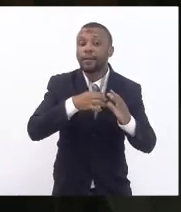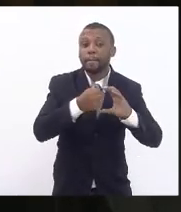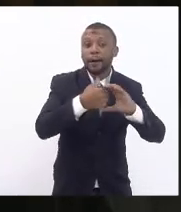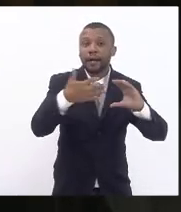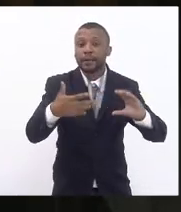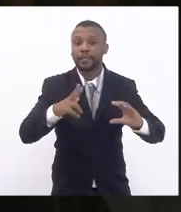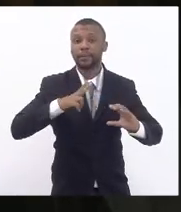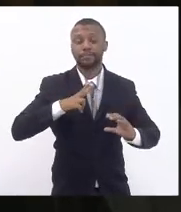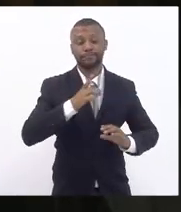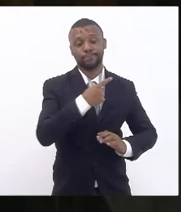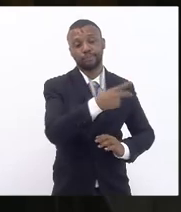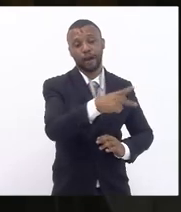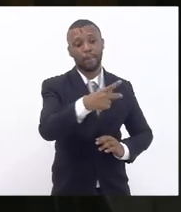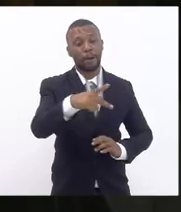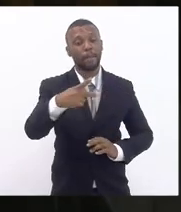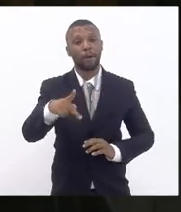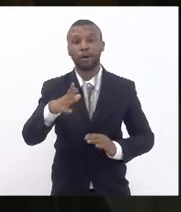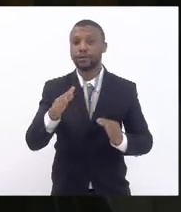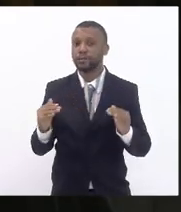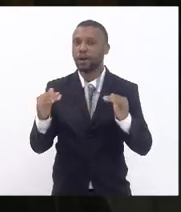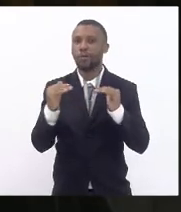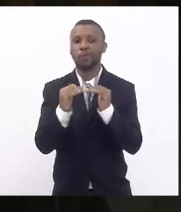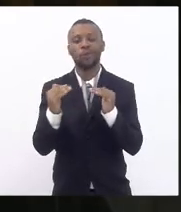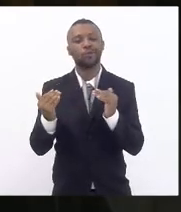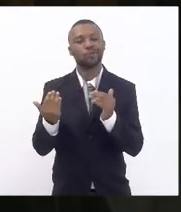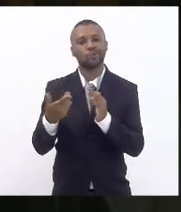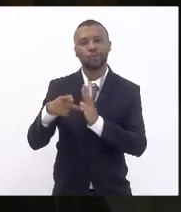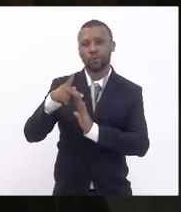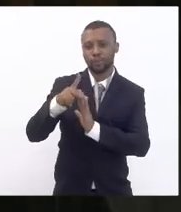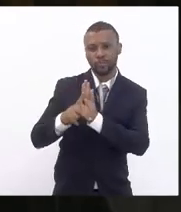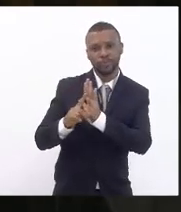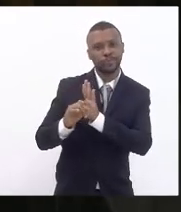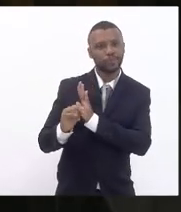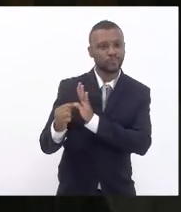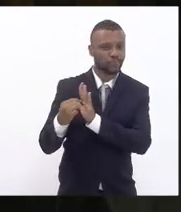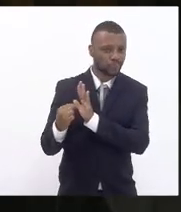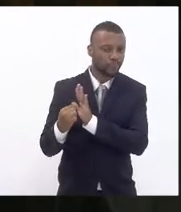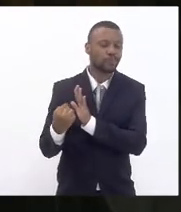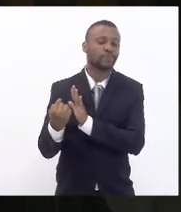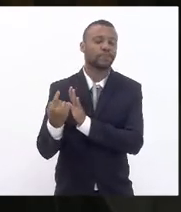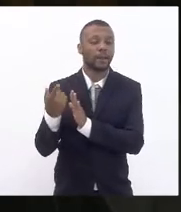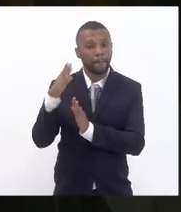com seu projeto de desenvolvimento, especialmente na área de formação profissional.